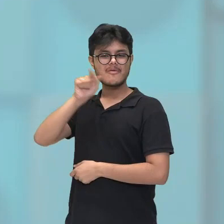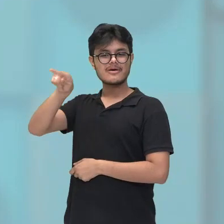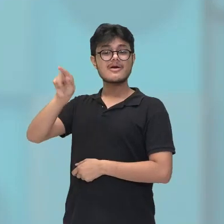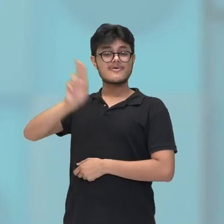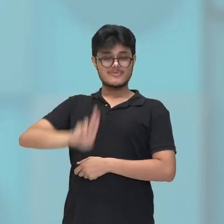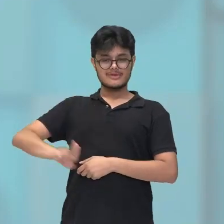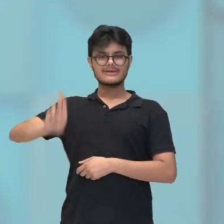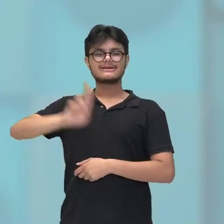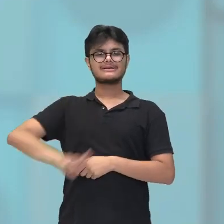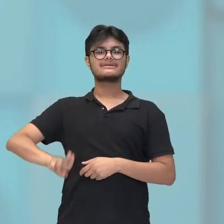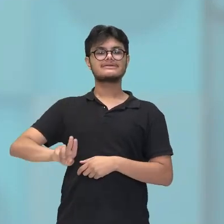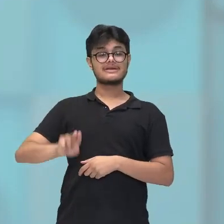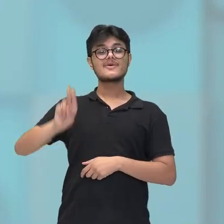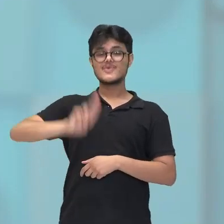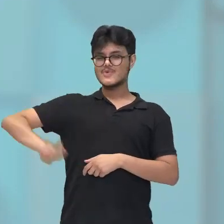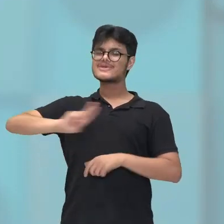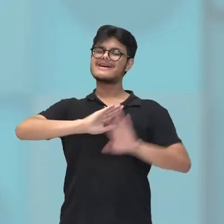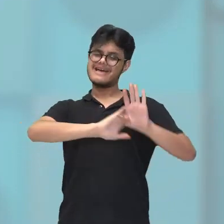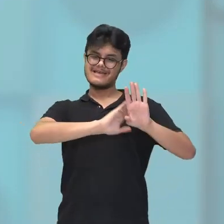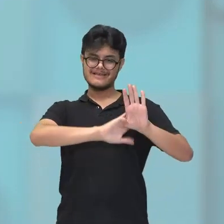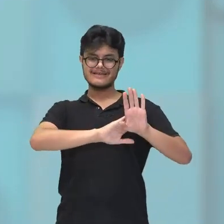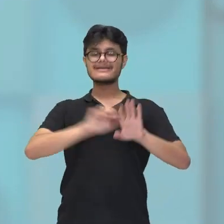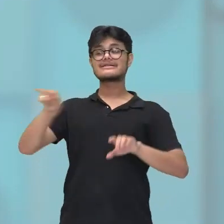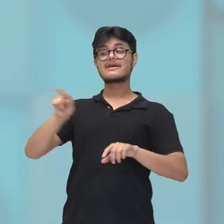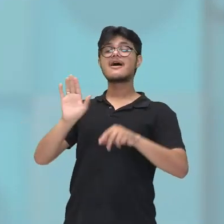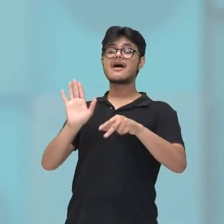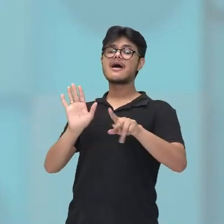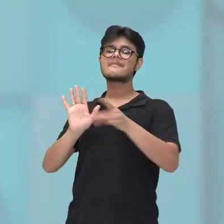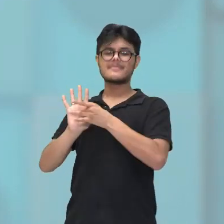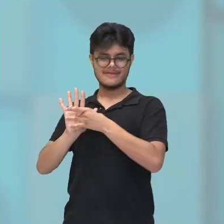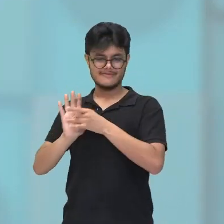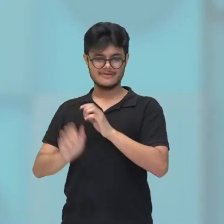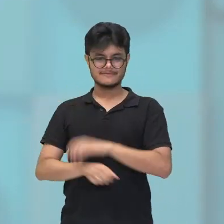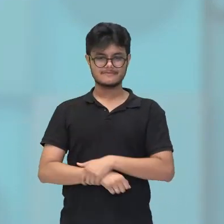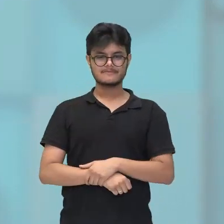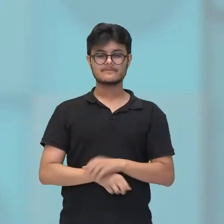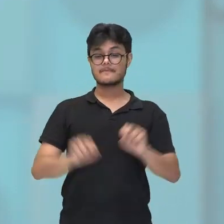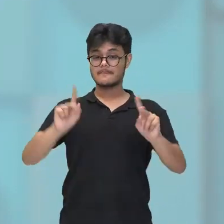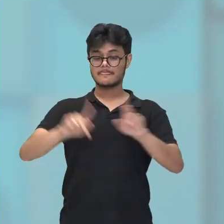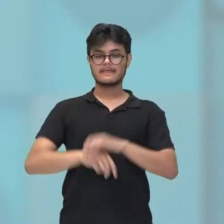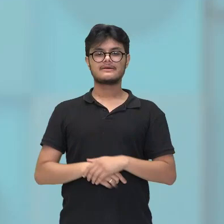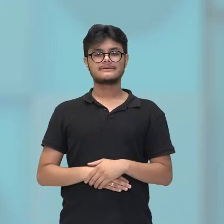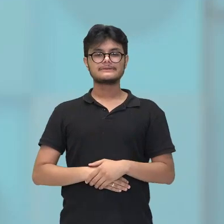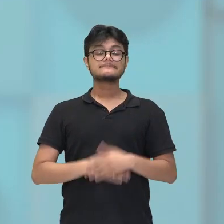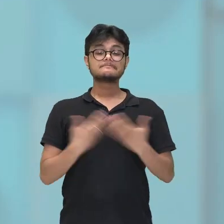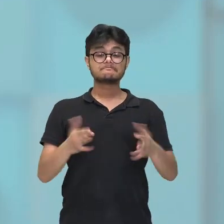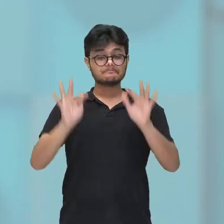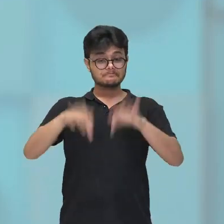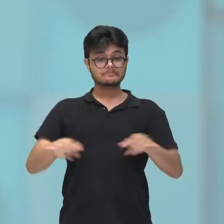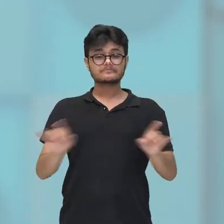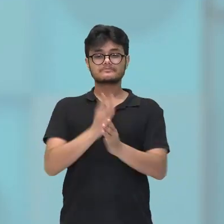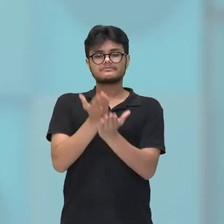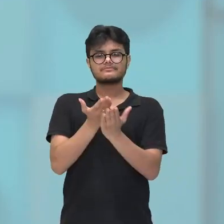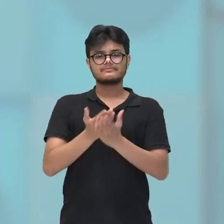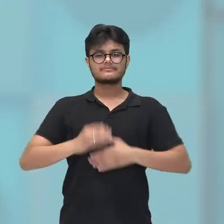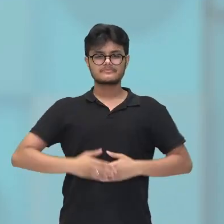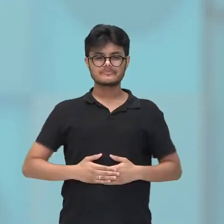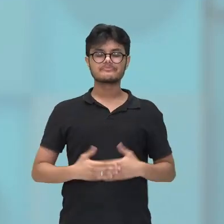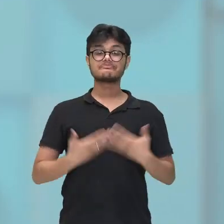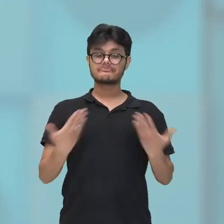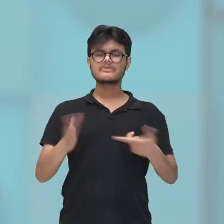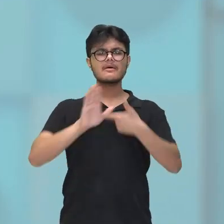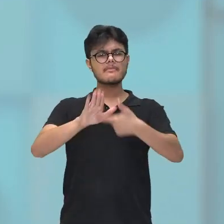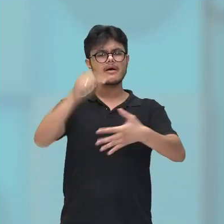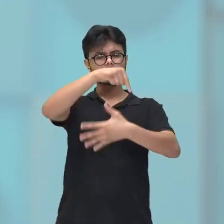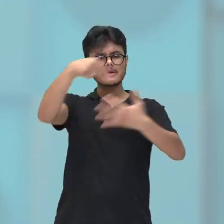utilizando a figura de linguagem da personificação, ok? Então, assim encerramos essa aula, mostrando para